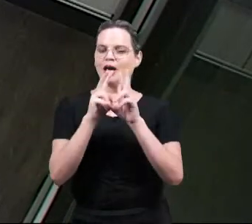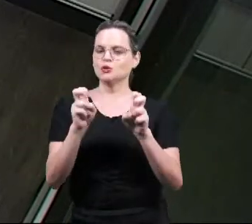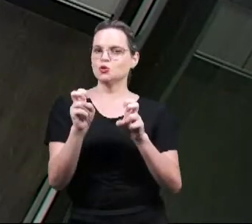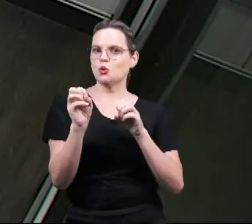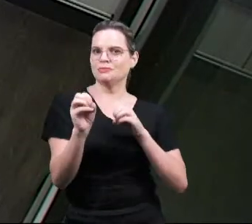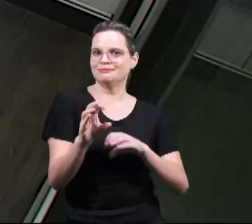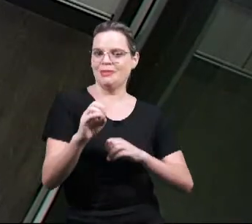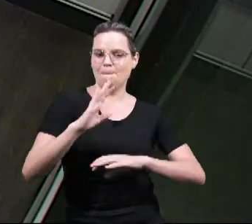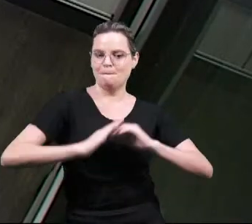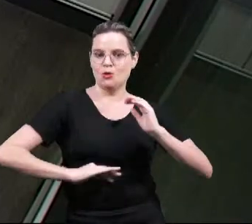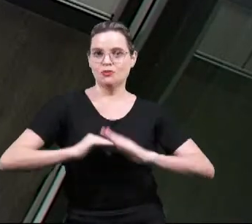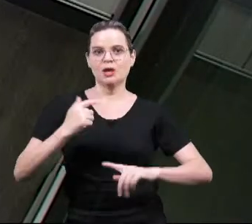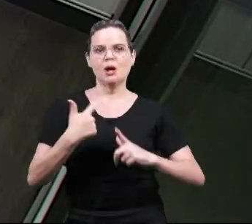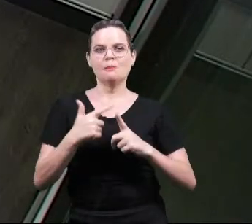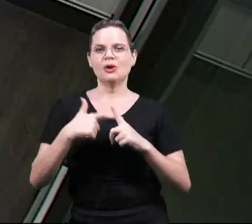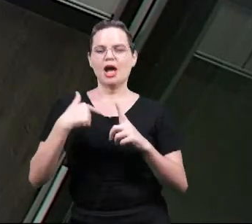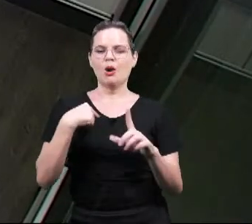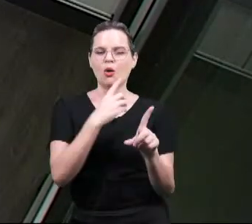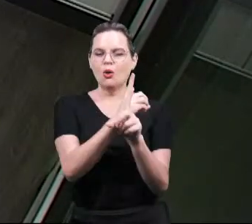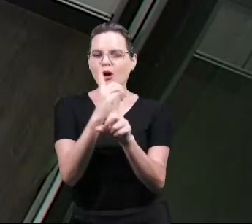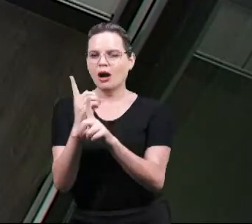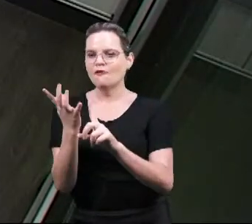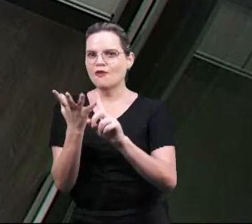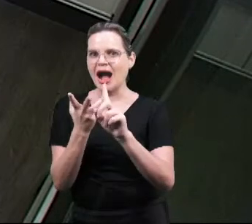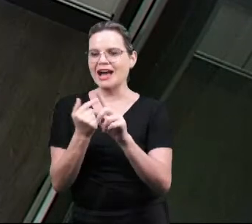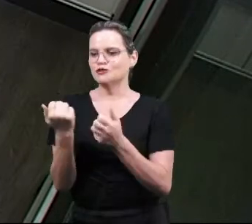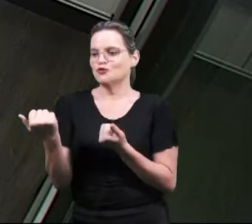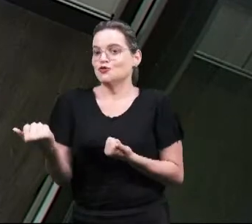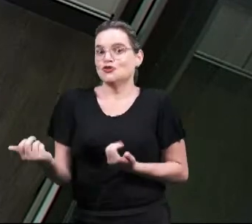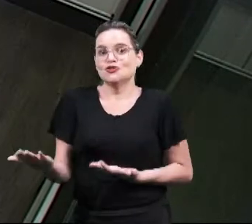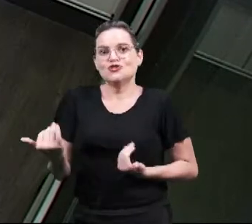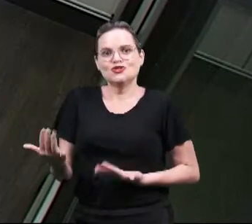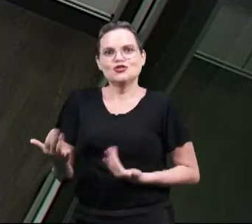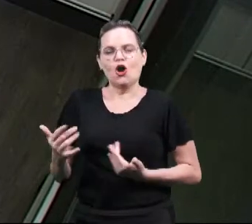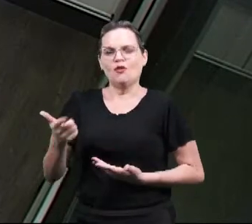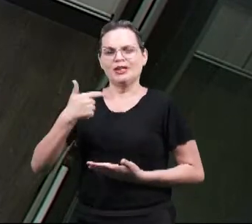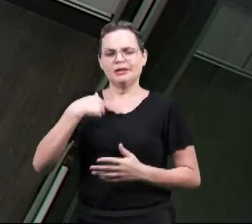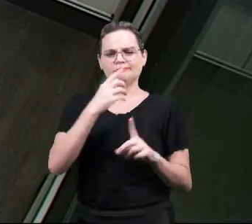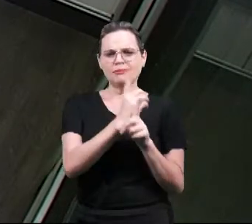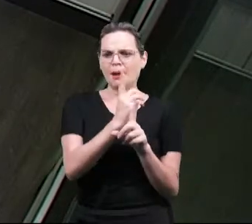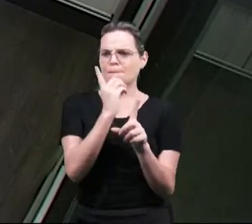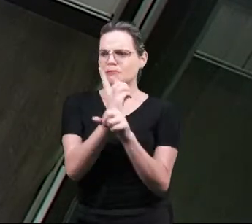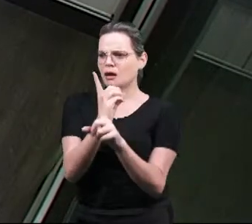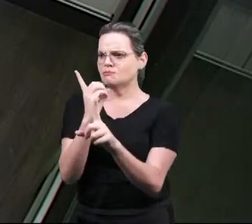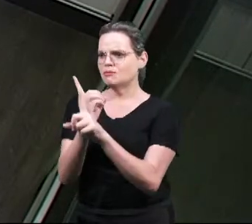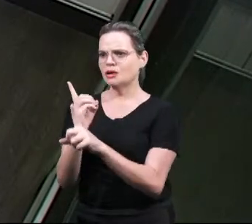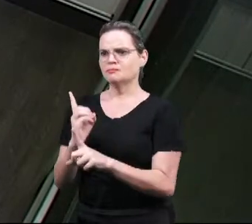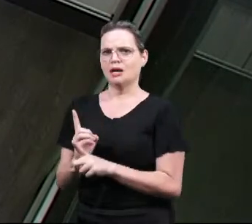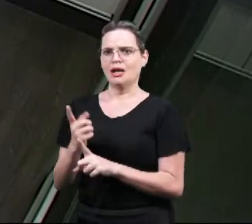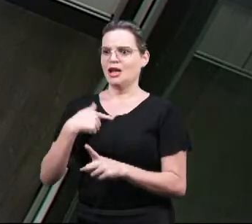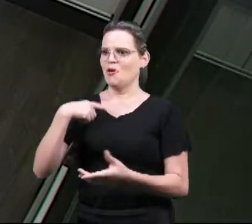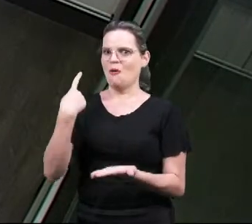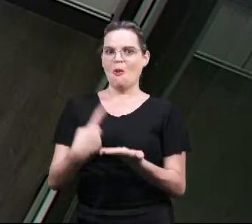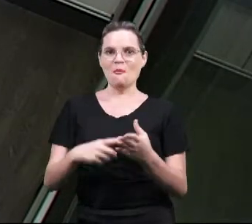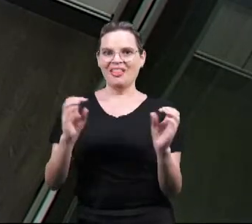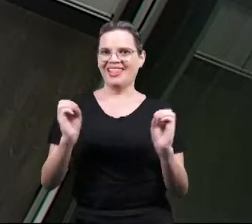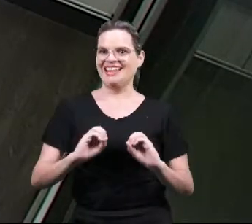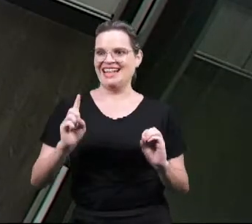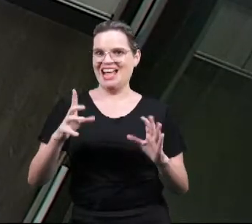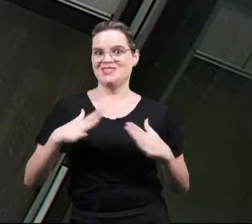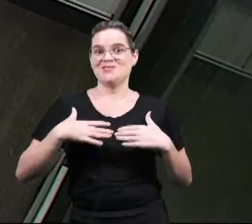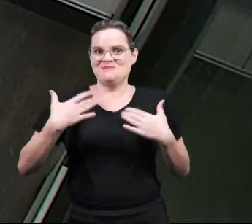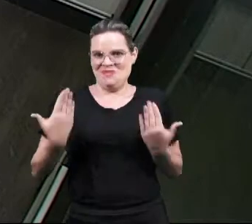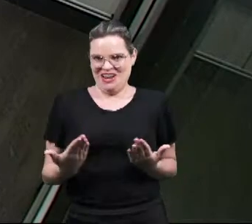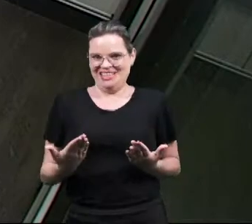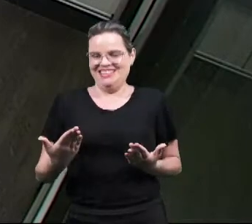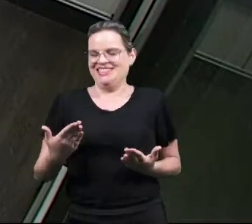eu já me encontrei, são inúmeras pessoas, inúmeros jovens que eu já encontrei, eu não combinei com ele nada, até uma surpresa